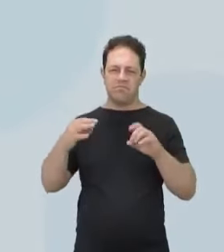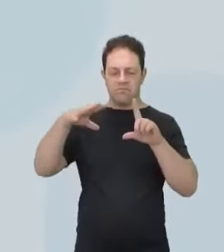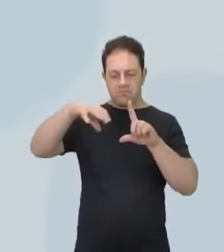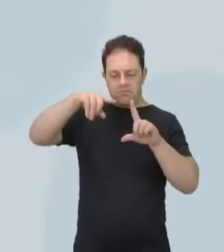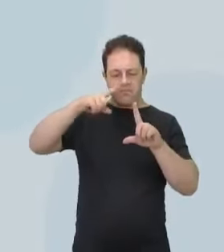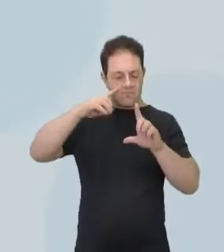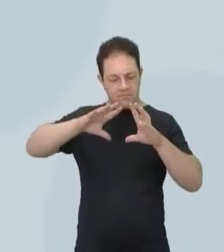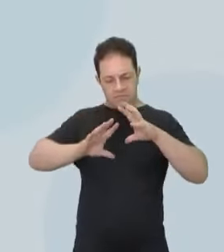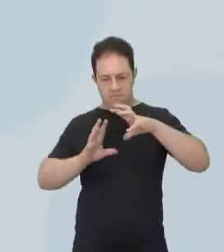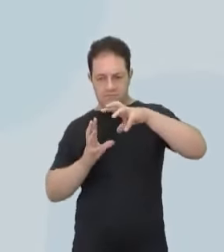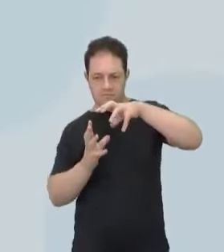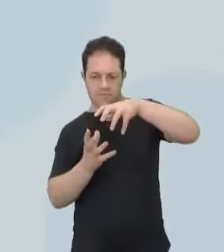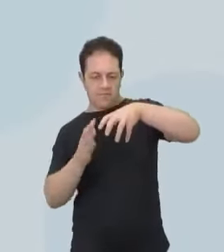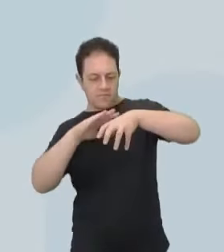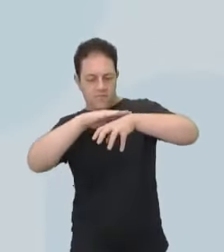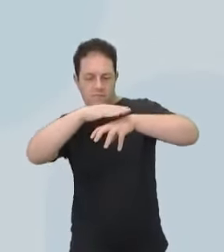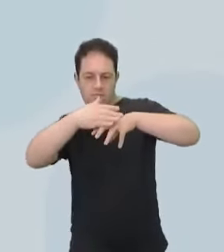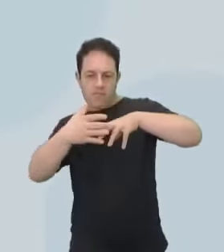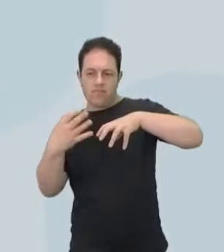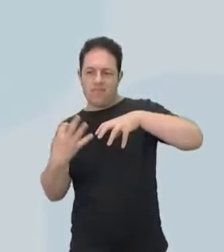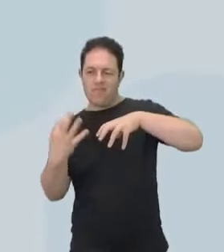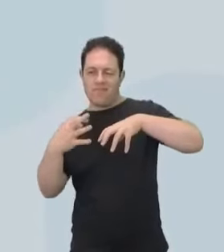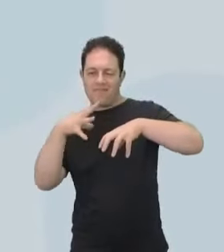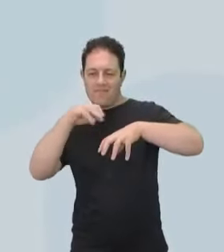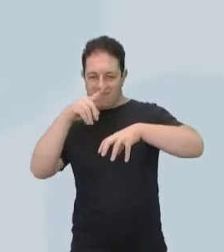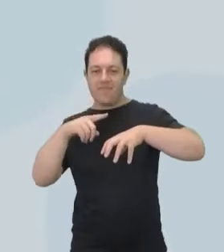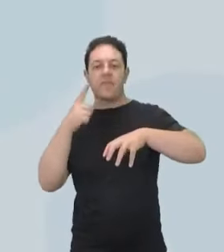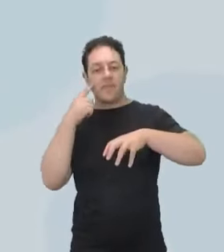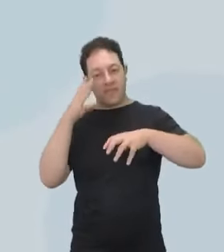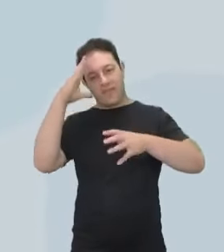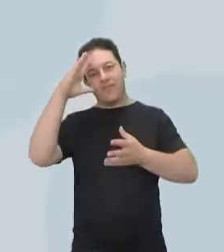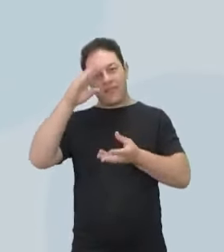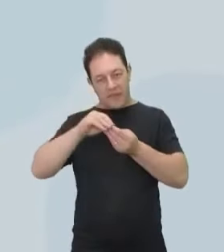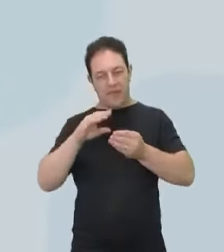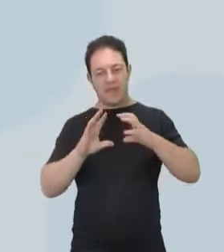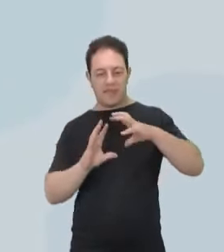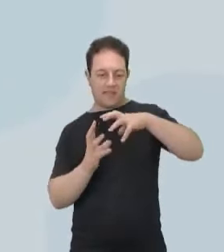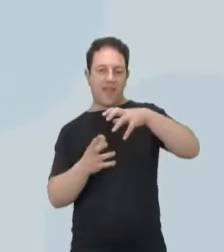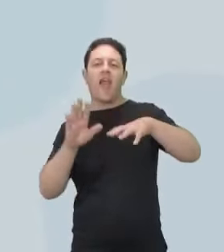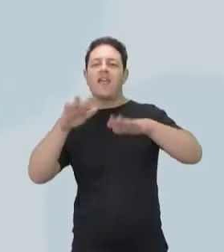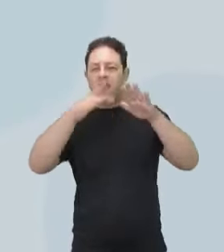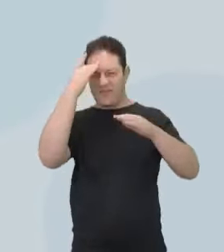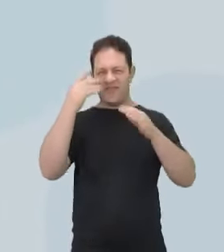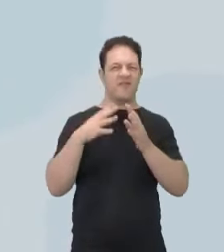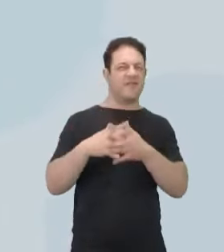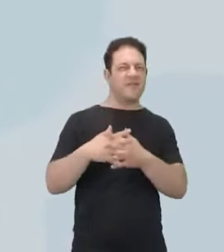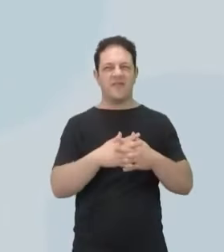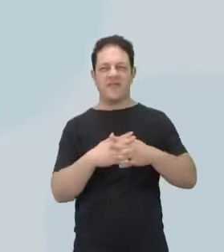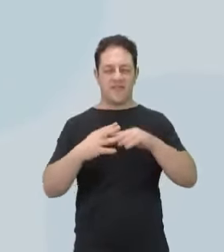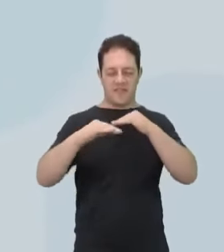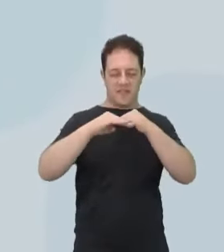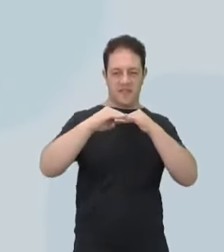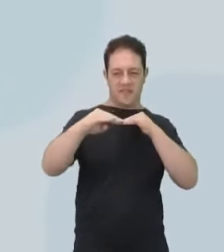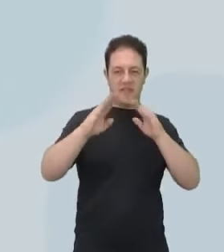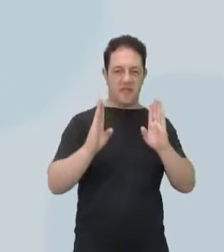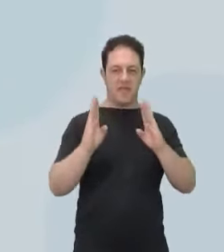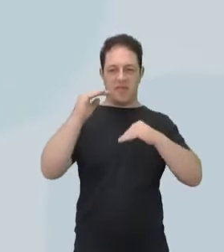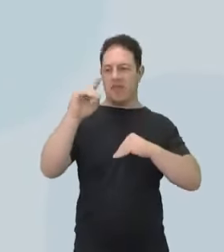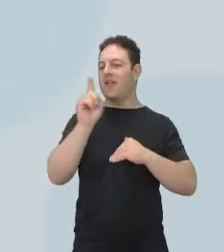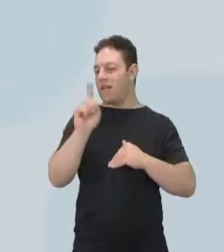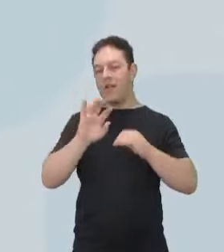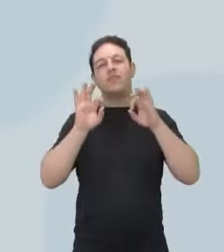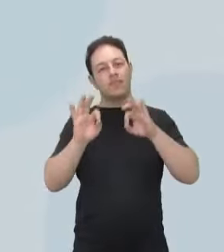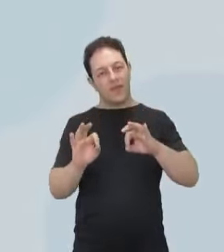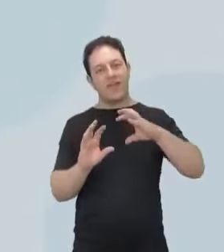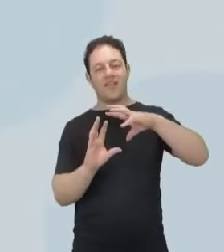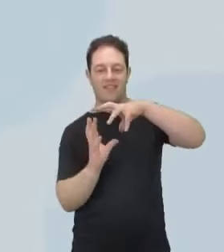uma boa parte do globo terrestre. Ela prova aí que a Terra é redonda mesmo, né? Quem tem dúvida, a imagem está mostrando